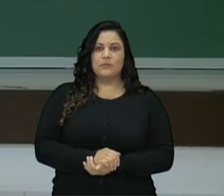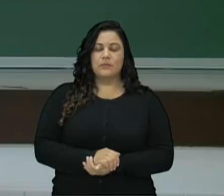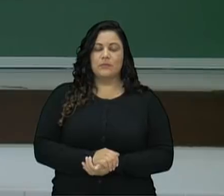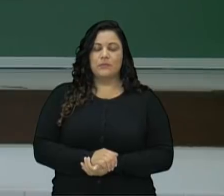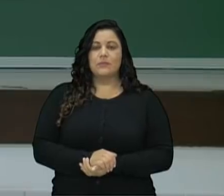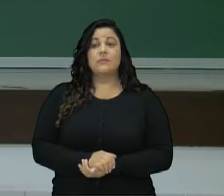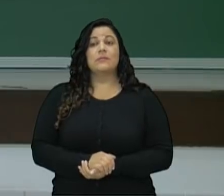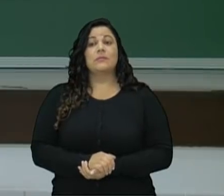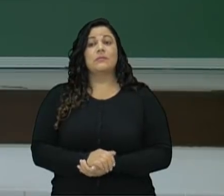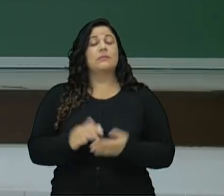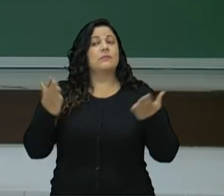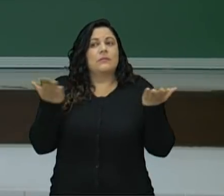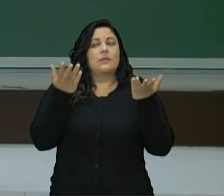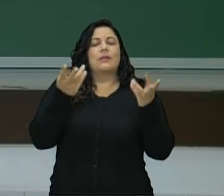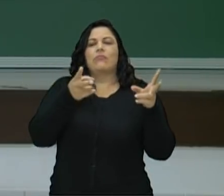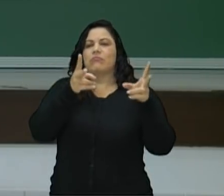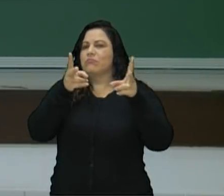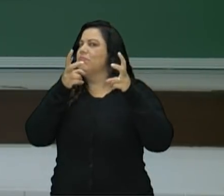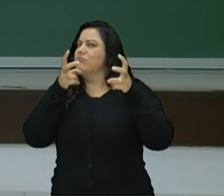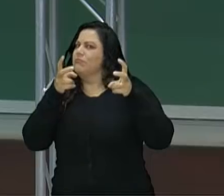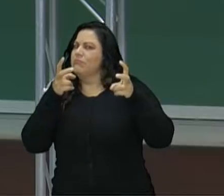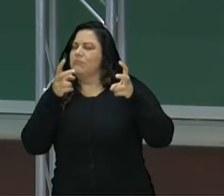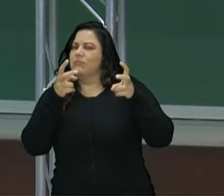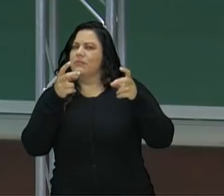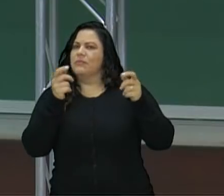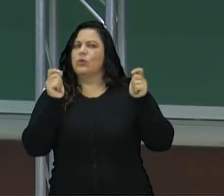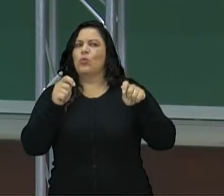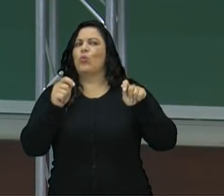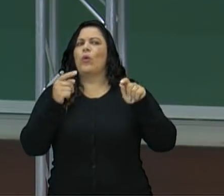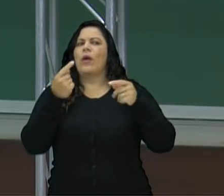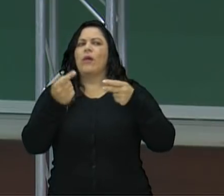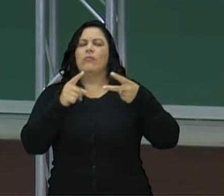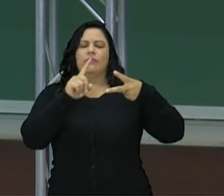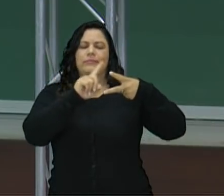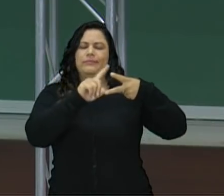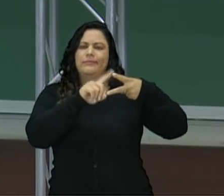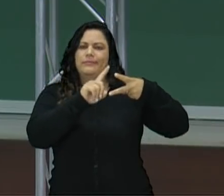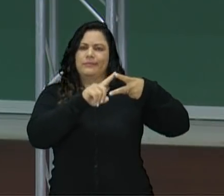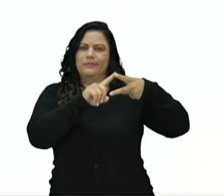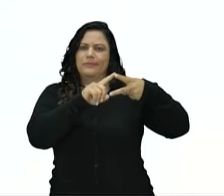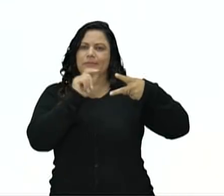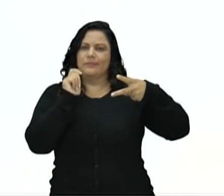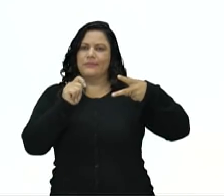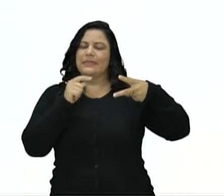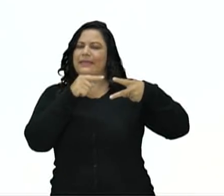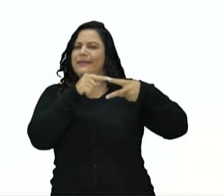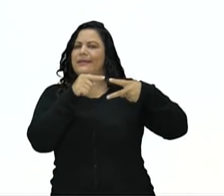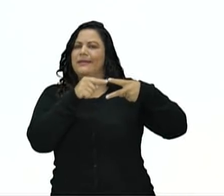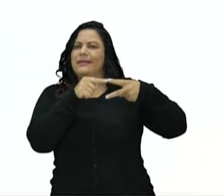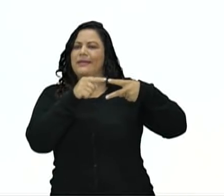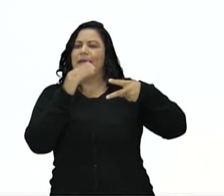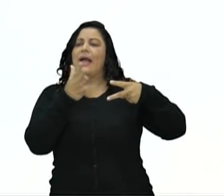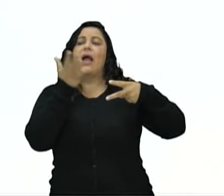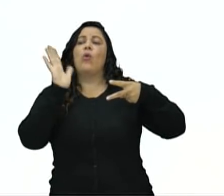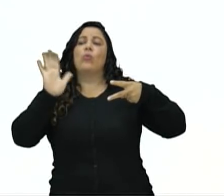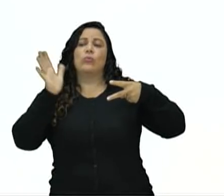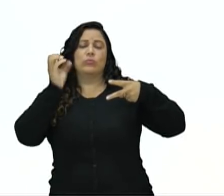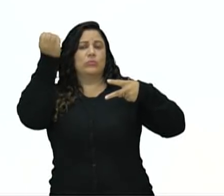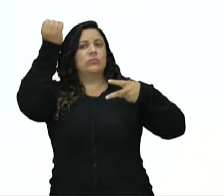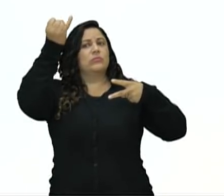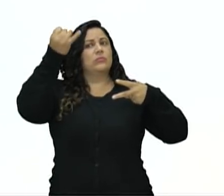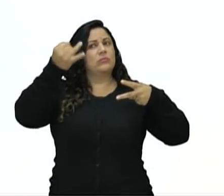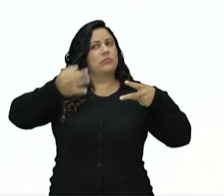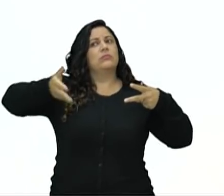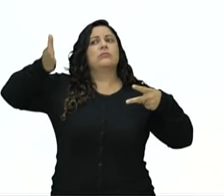Então, galera, verificando lá ó, a primeira possibilidade de resposta, né? Então, isso se refere a algo já mencionado